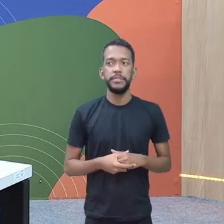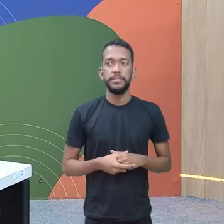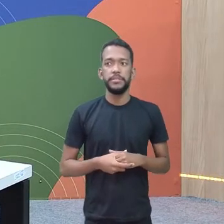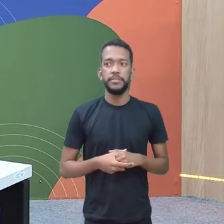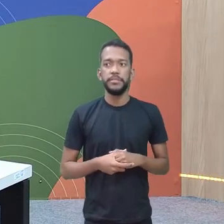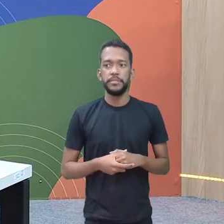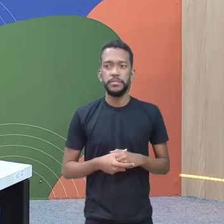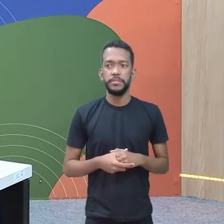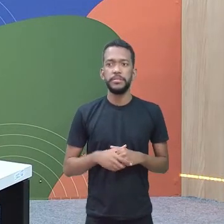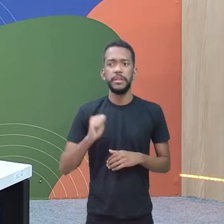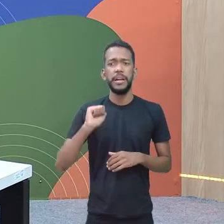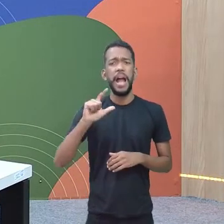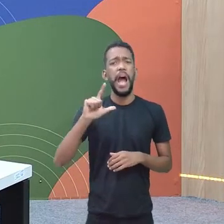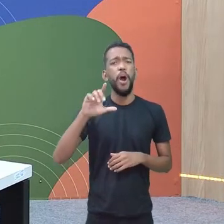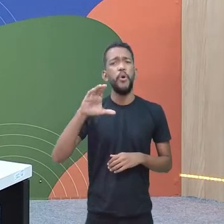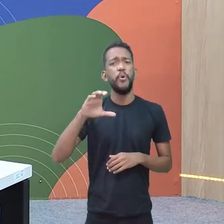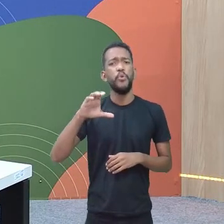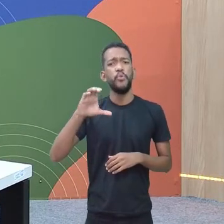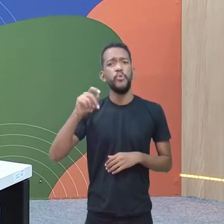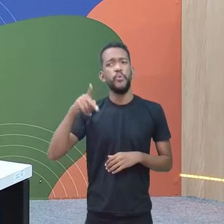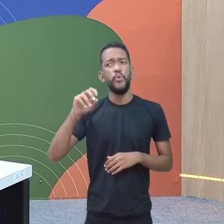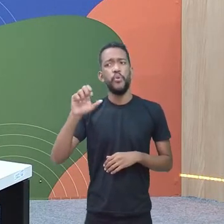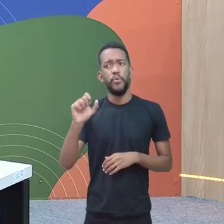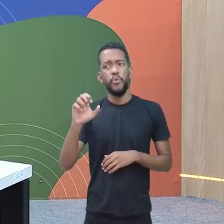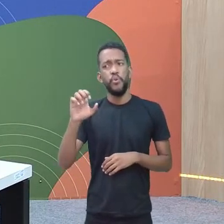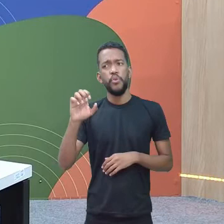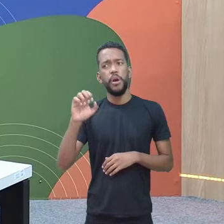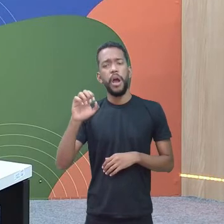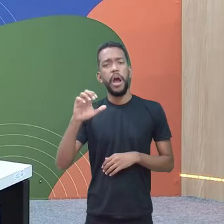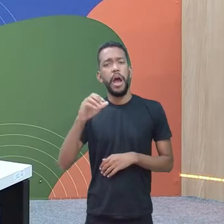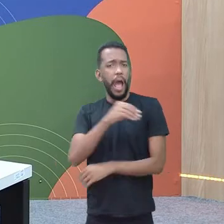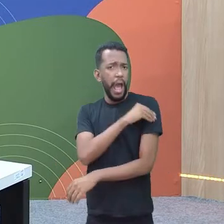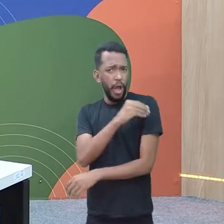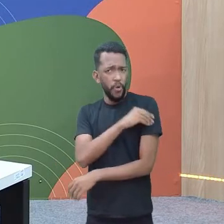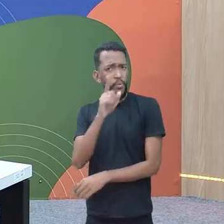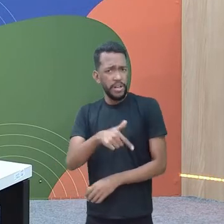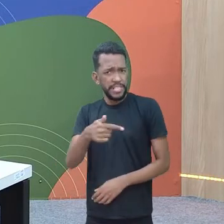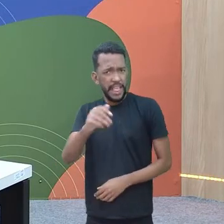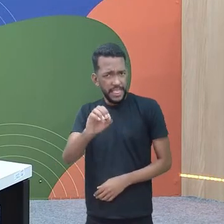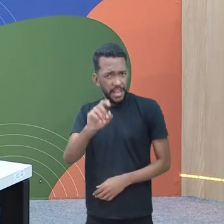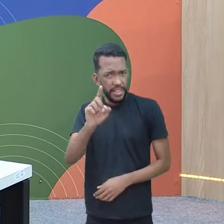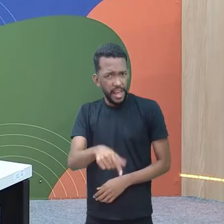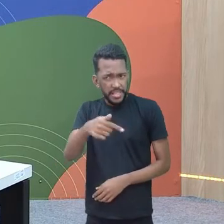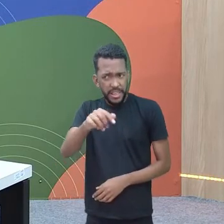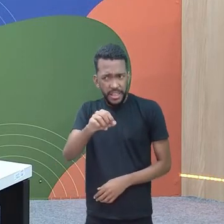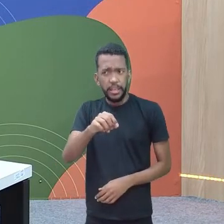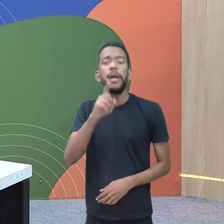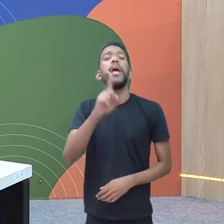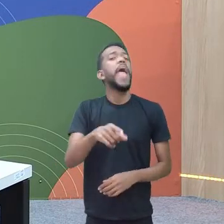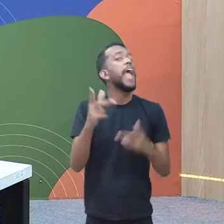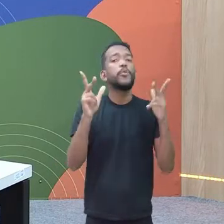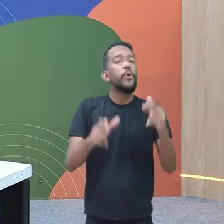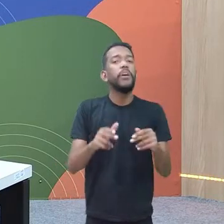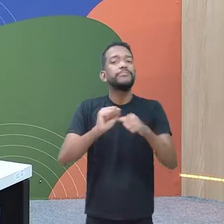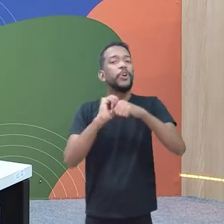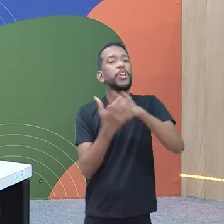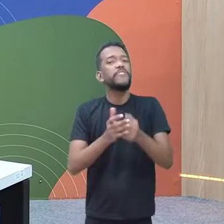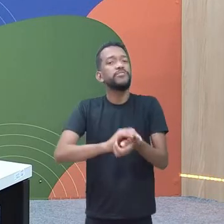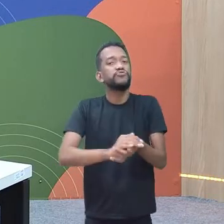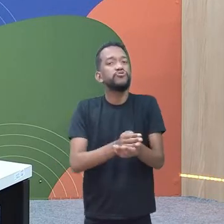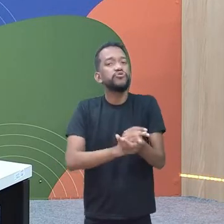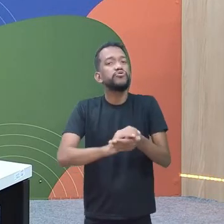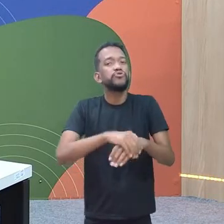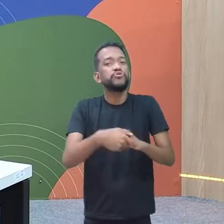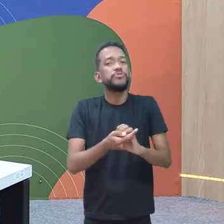Professor, esse álcool é o álcool 70? É, gente, o álcool 70, o álcool que a gente está usando aqui para higienizar as mãos. E